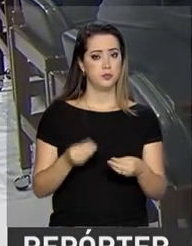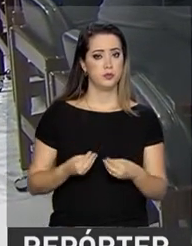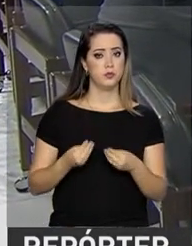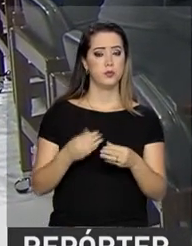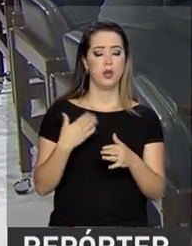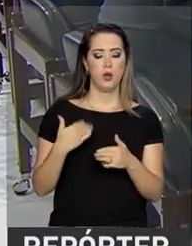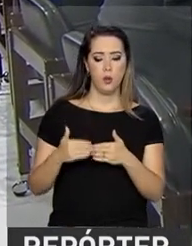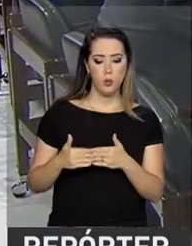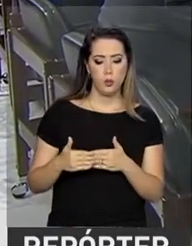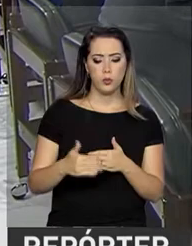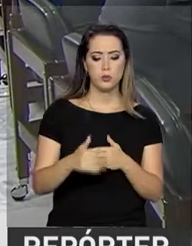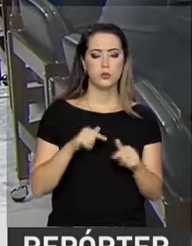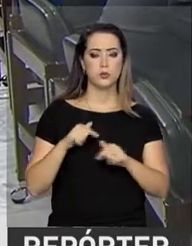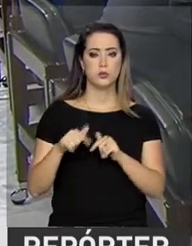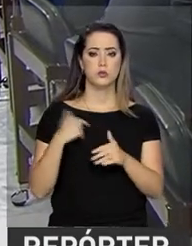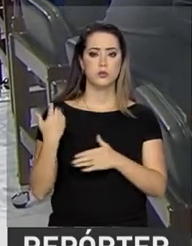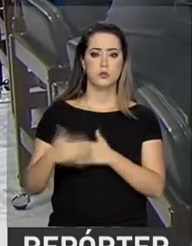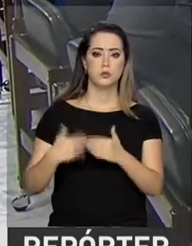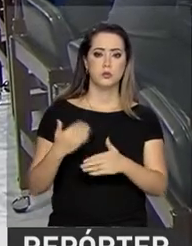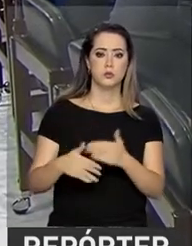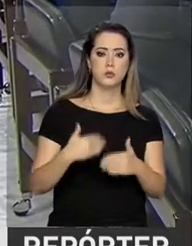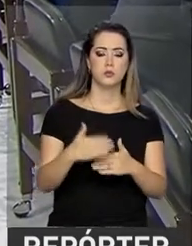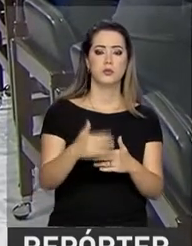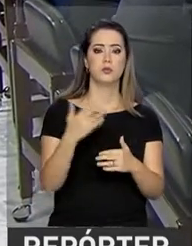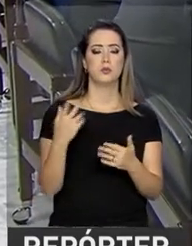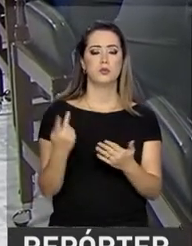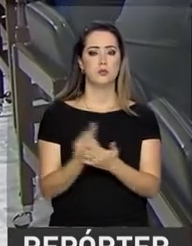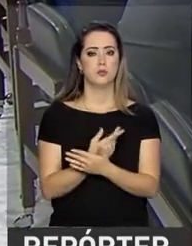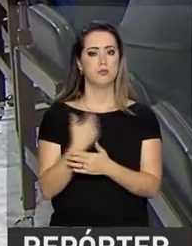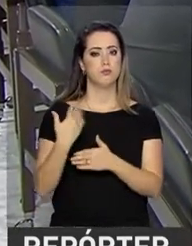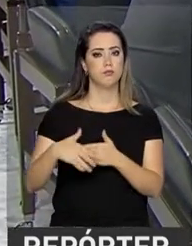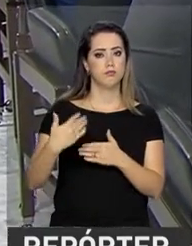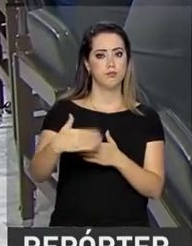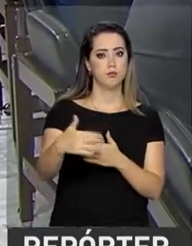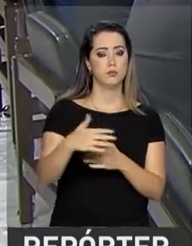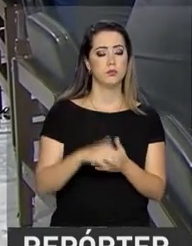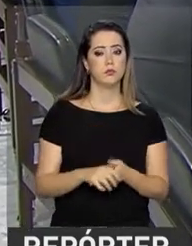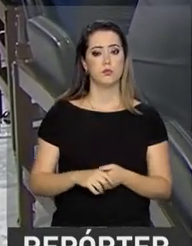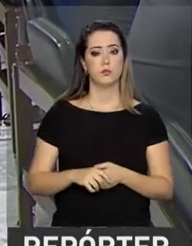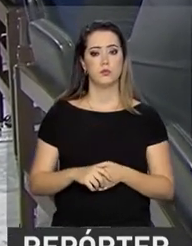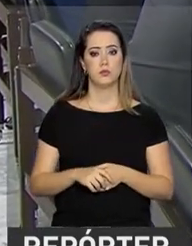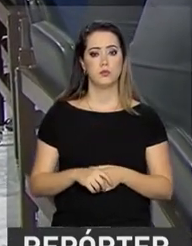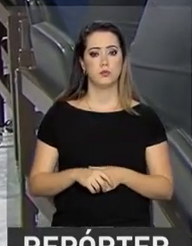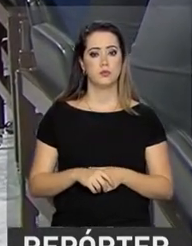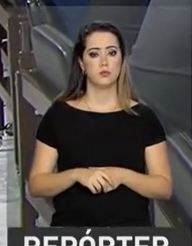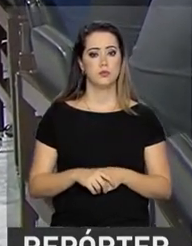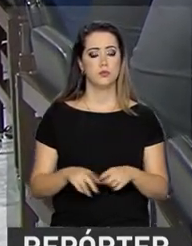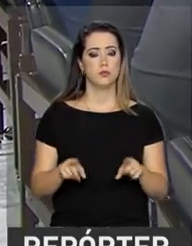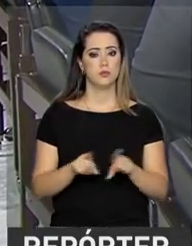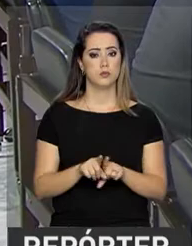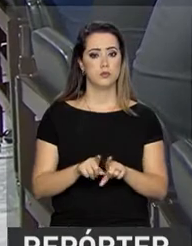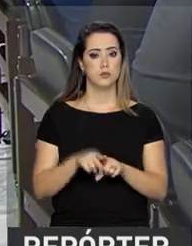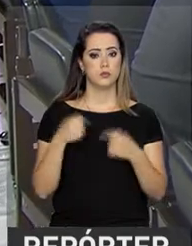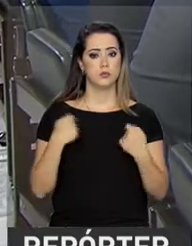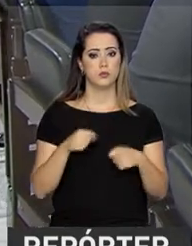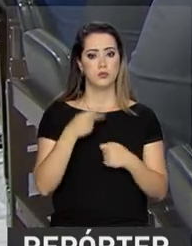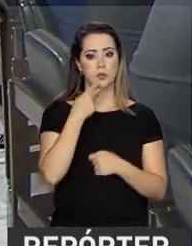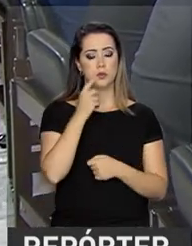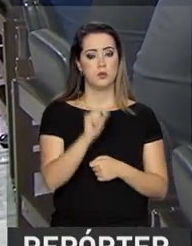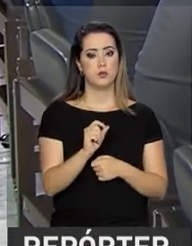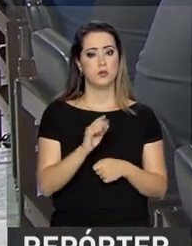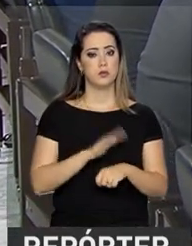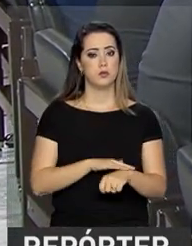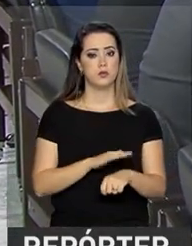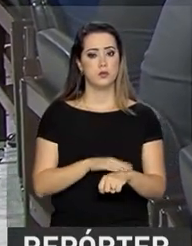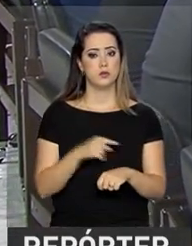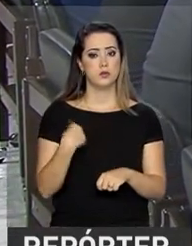continuidade ao trabalho que vem sendo desenvolvido e eu quero dizer que também nesse período